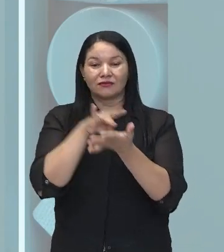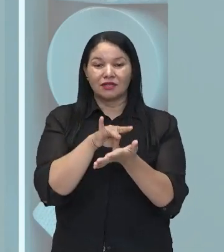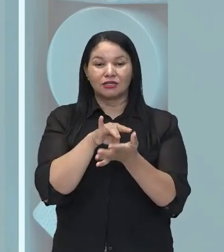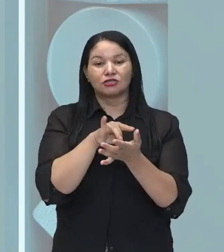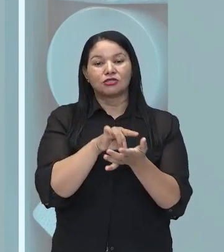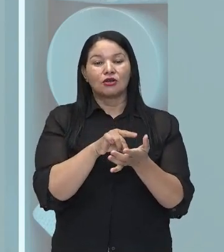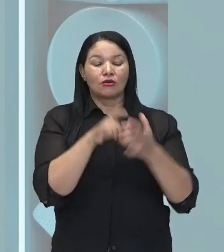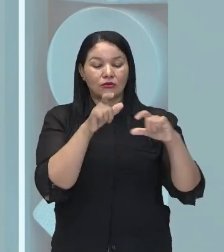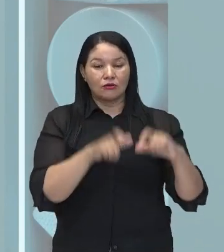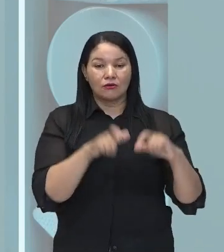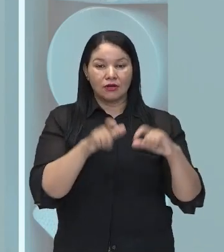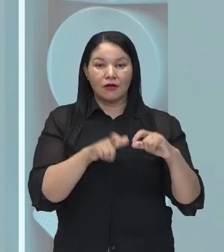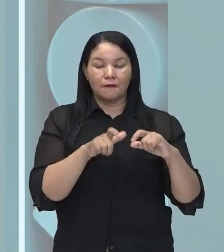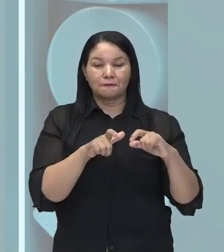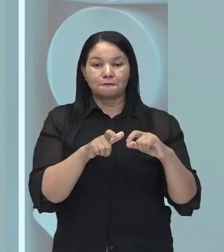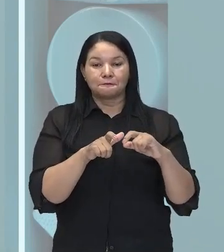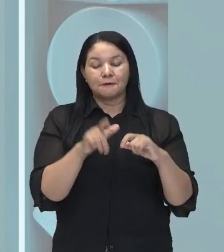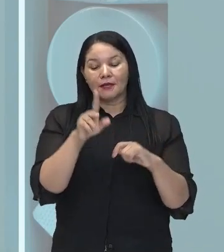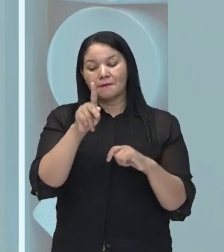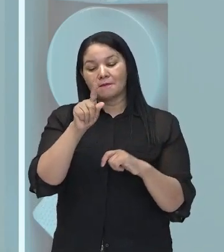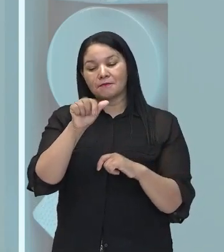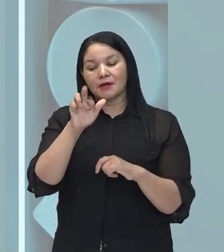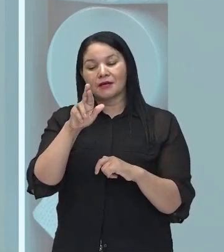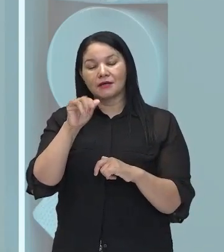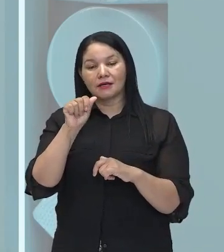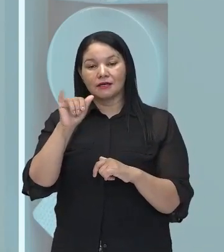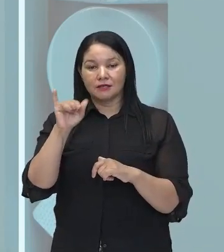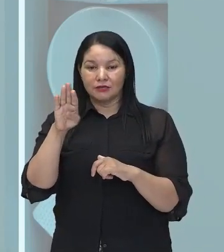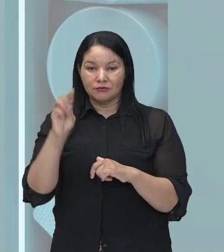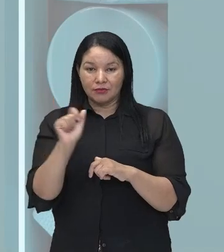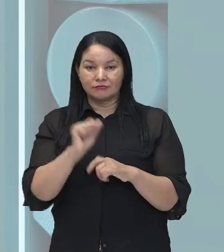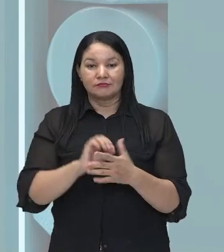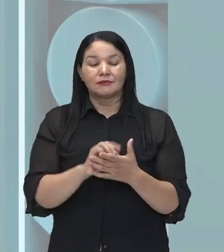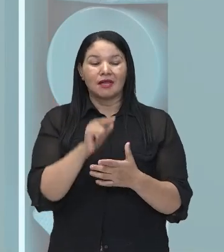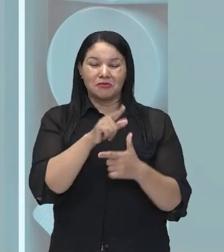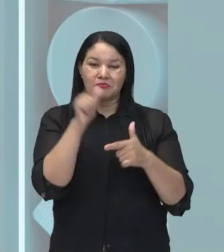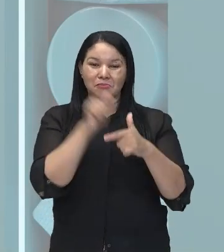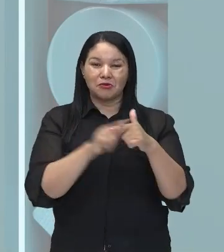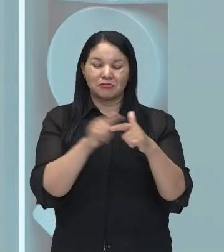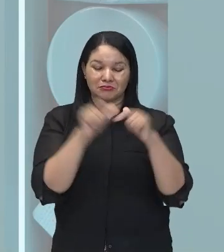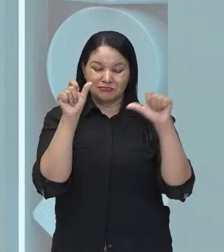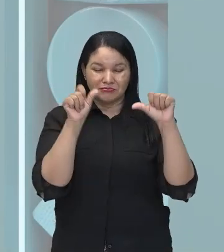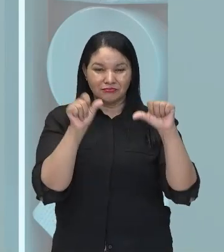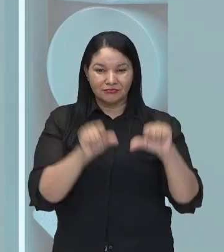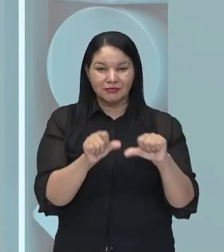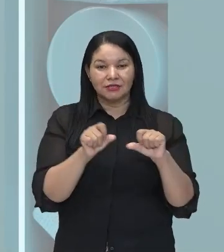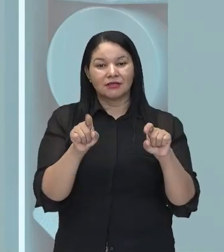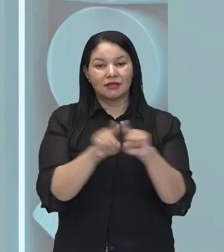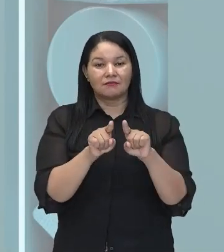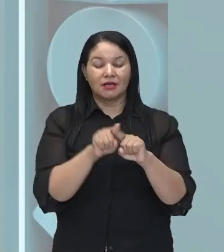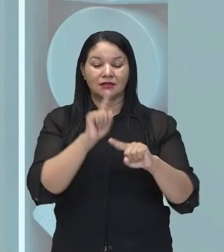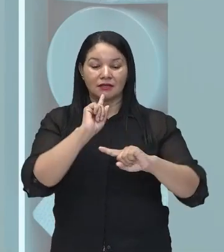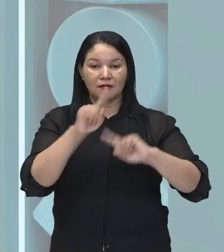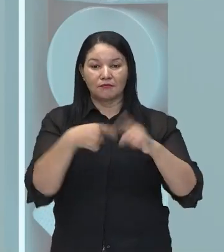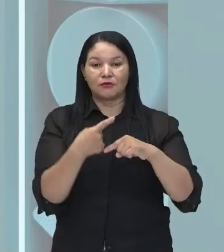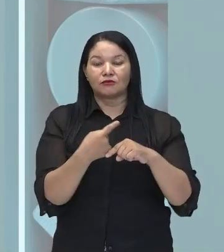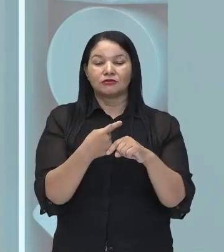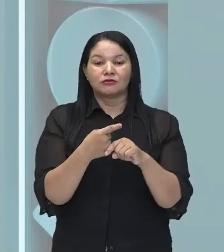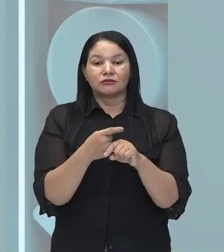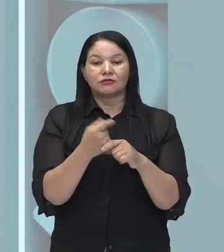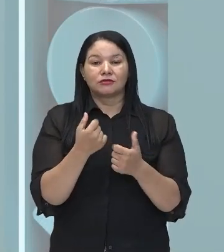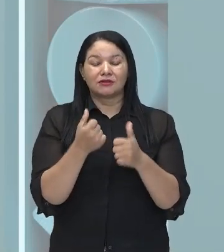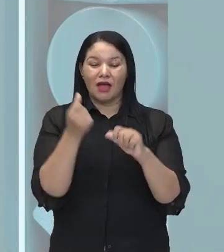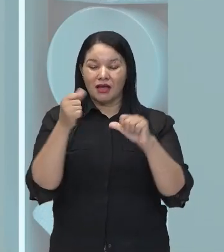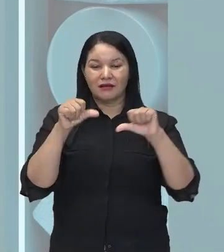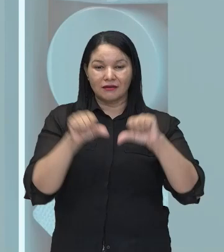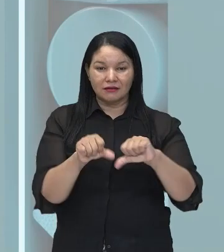Paraíba, uma região que entrou em decadência devido à crise do café. Então percebo que ele evidencia exatamente essas realidades e nos faz refletir